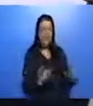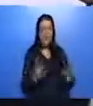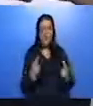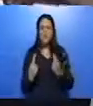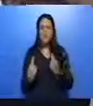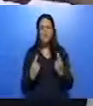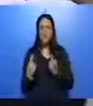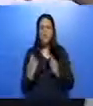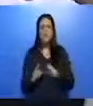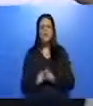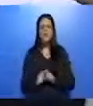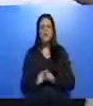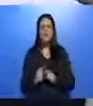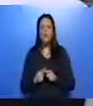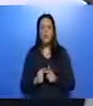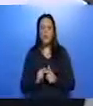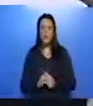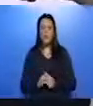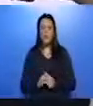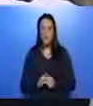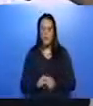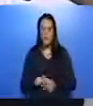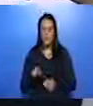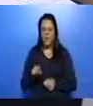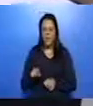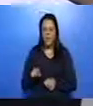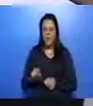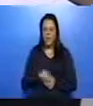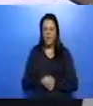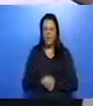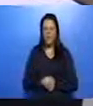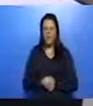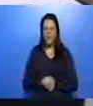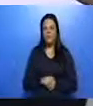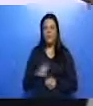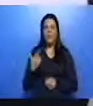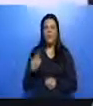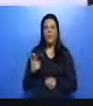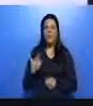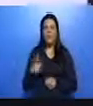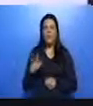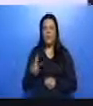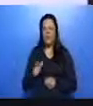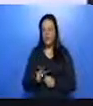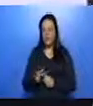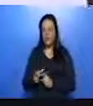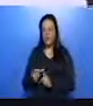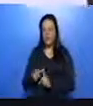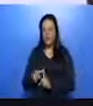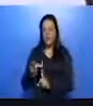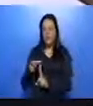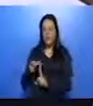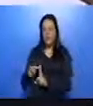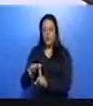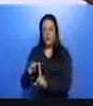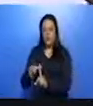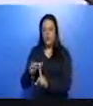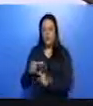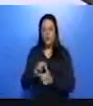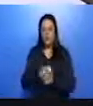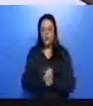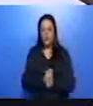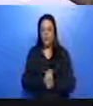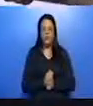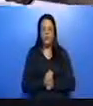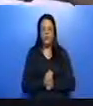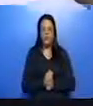subjetiva, ela não possui, a sua oração principal, ela não possui sujeito. Justamente por isso. Porque o sujeito ela está